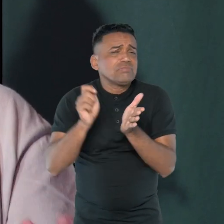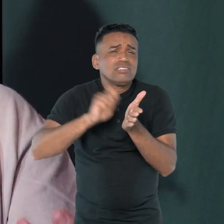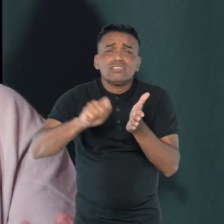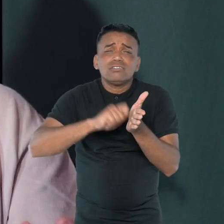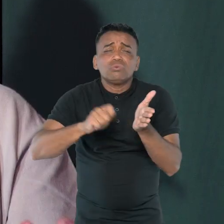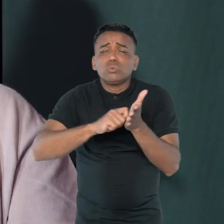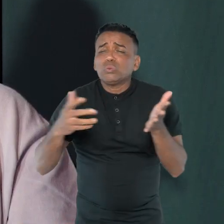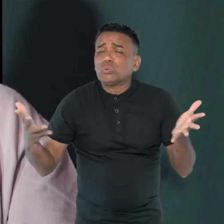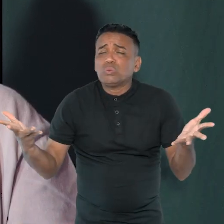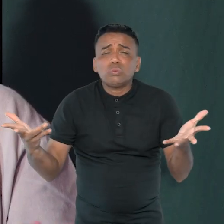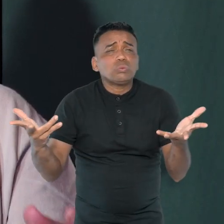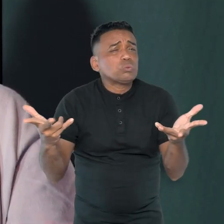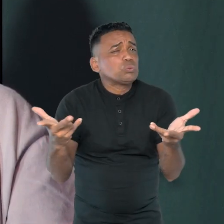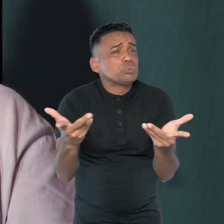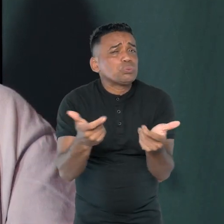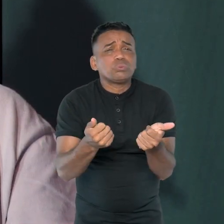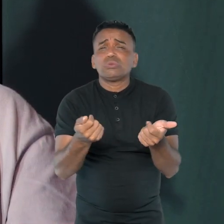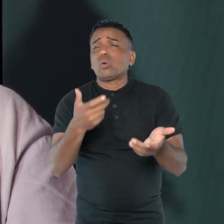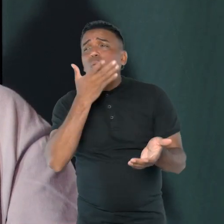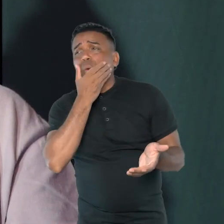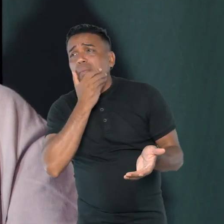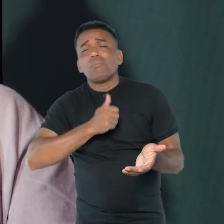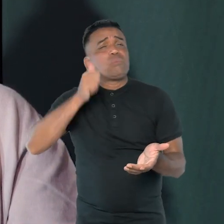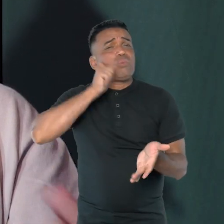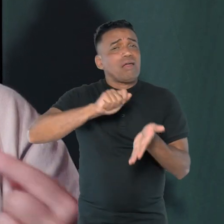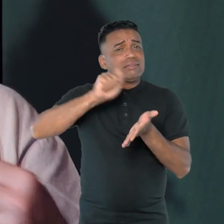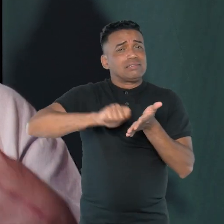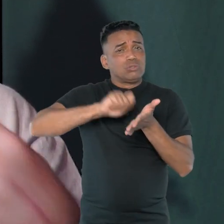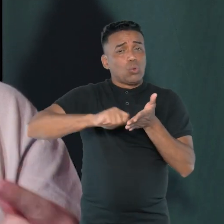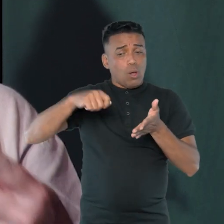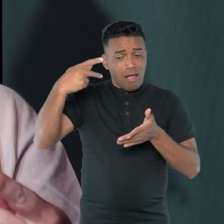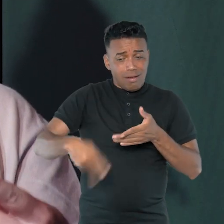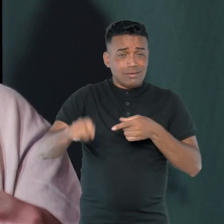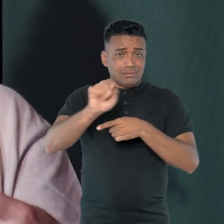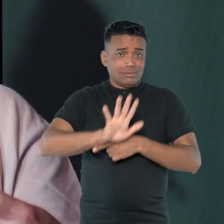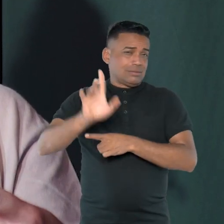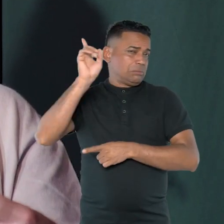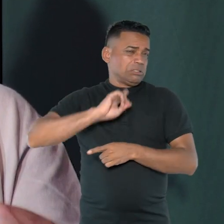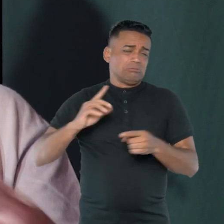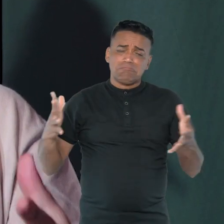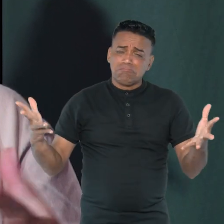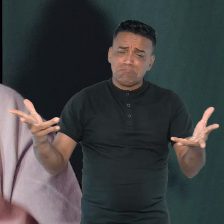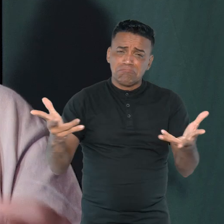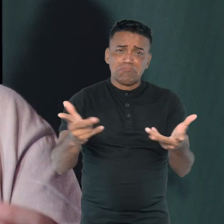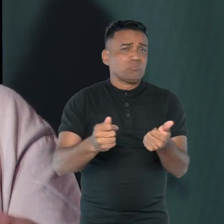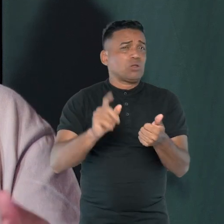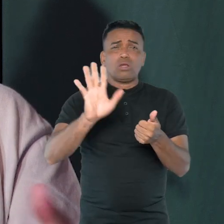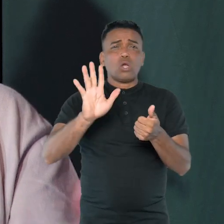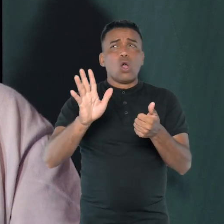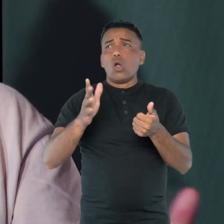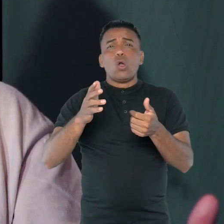sensacional de escritores e escritoras mineiras que, mais do que um elogio